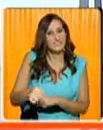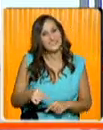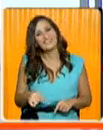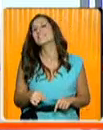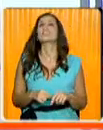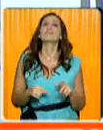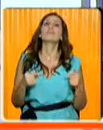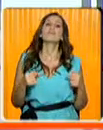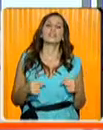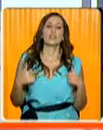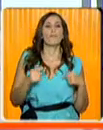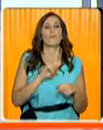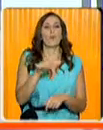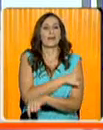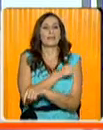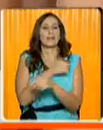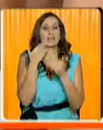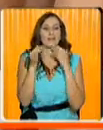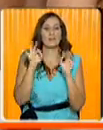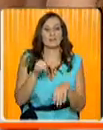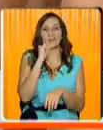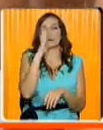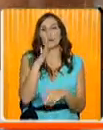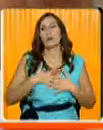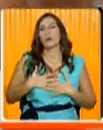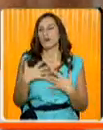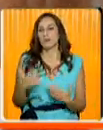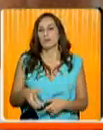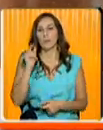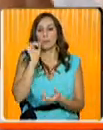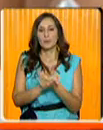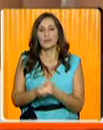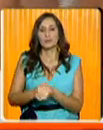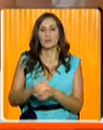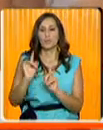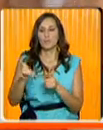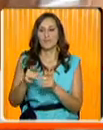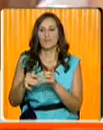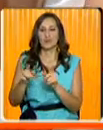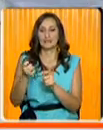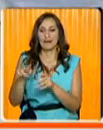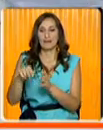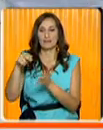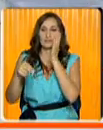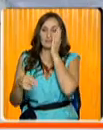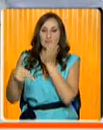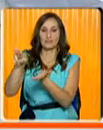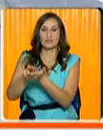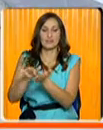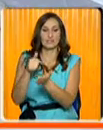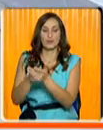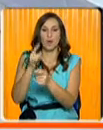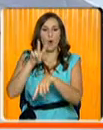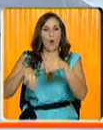E eu chego a casa do teatro de madrugada, cansada, está o Mário a deitar-se. Vai fazer massagens no fecho. Vai-se deitar, portanto,